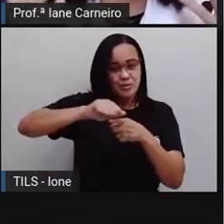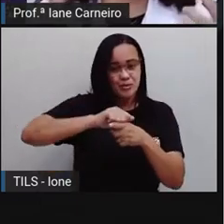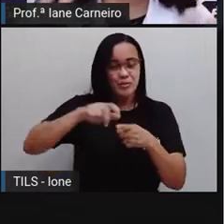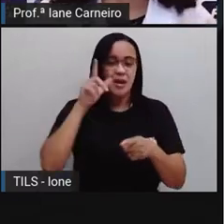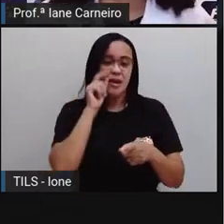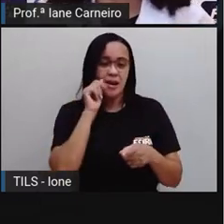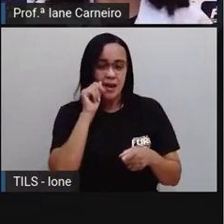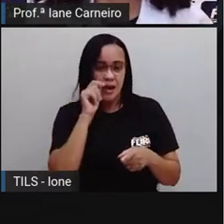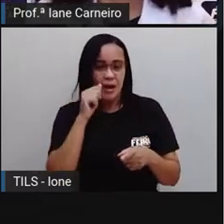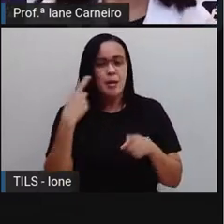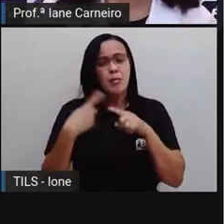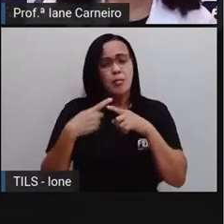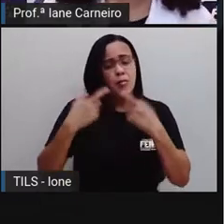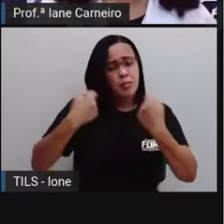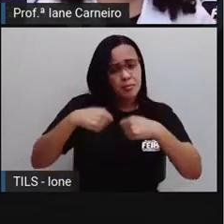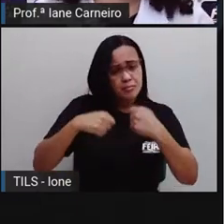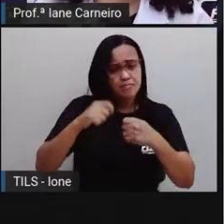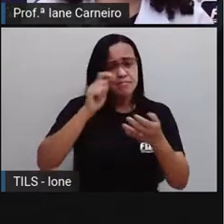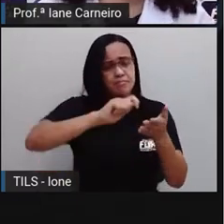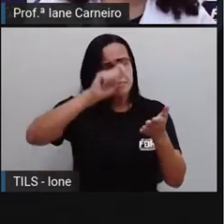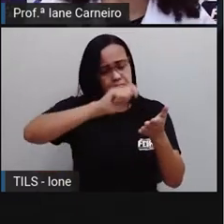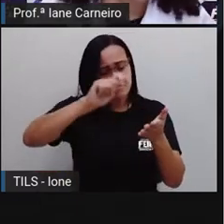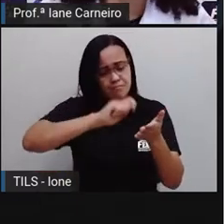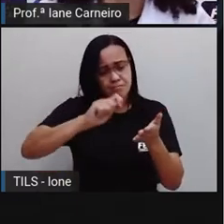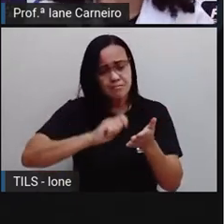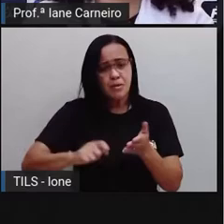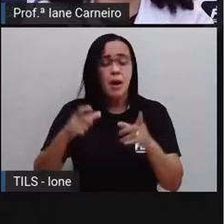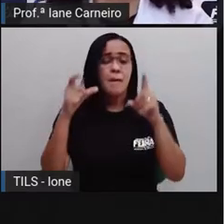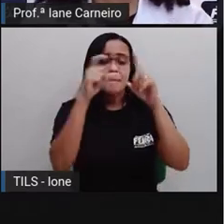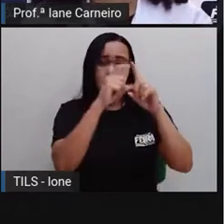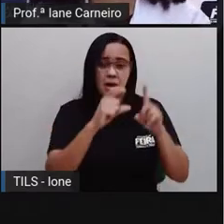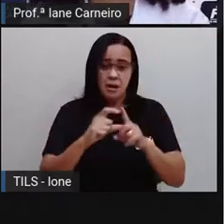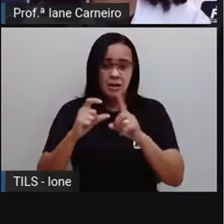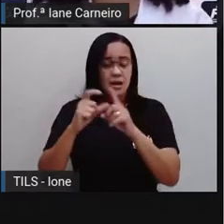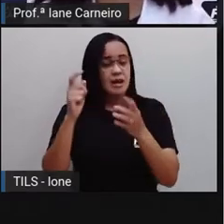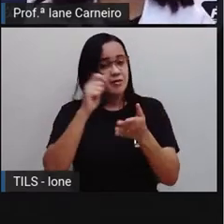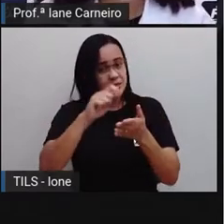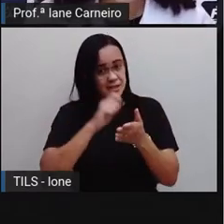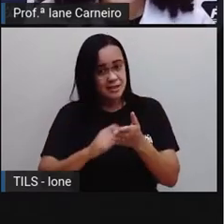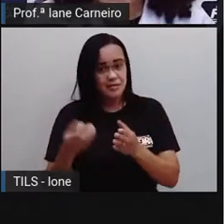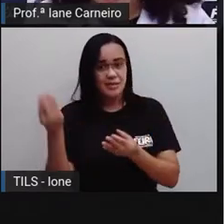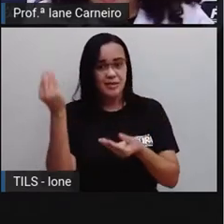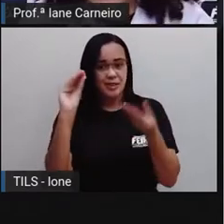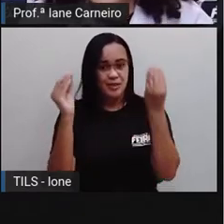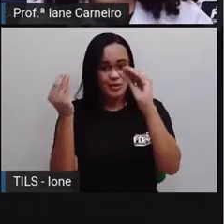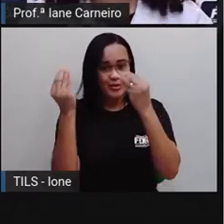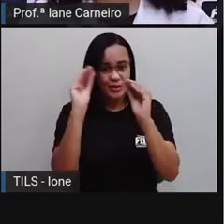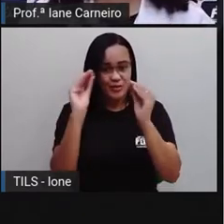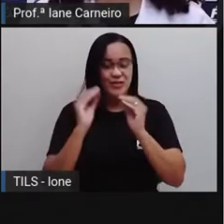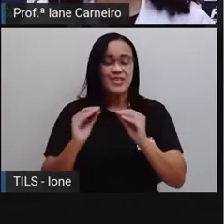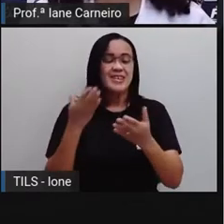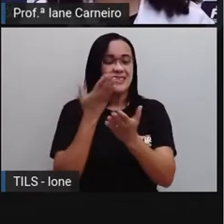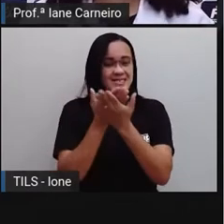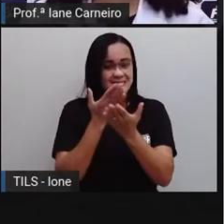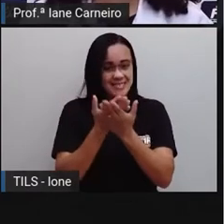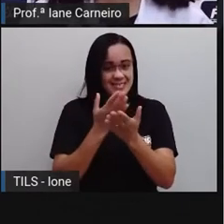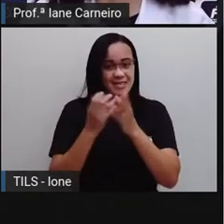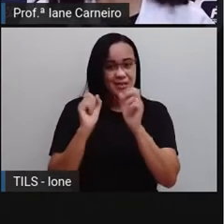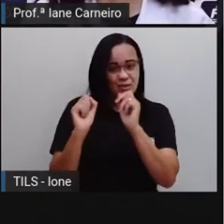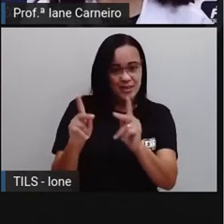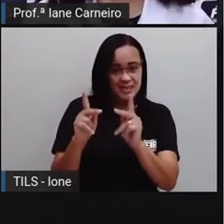para você também conseguir fazer a leitura da de algumas das palavras que a só vai colocar aqui na ao certo então para gente